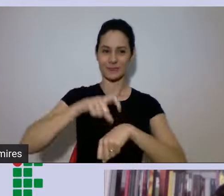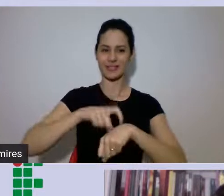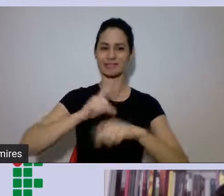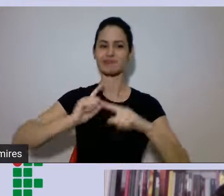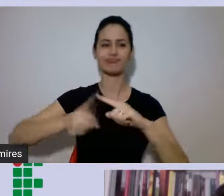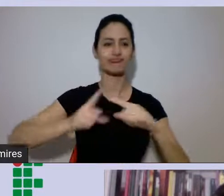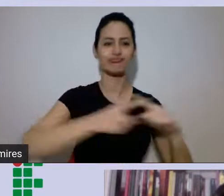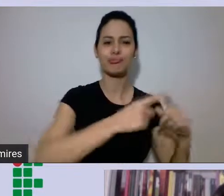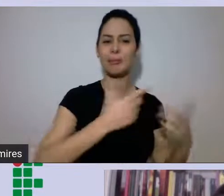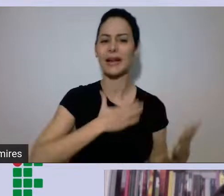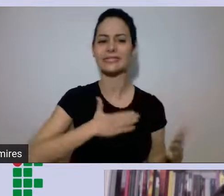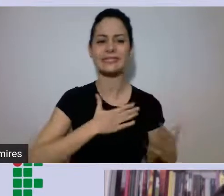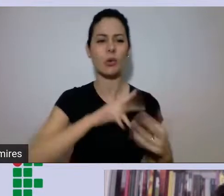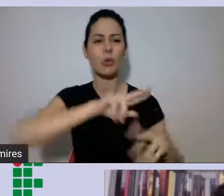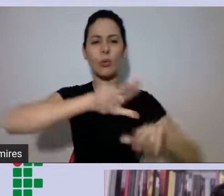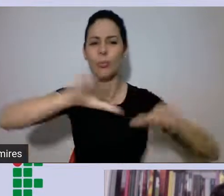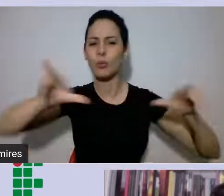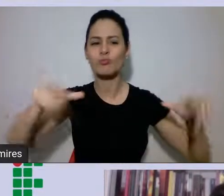outros prazeres,